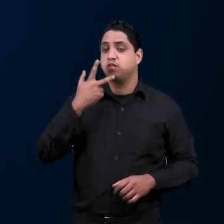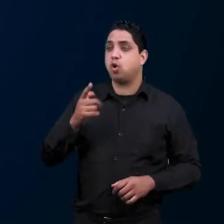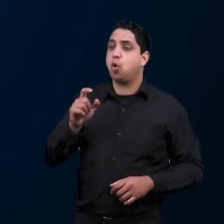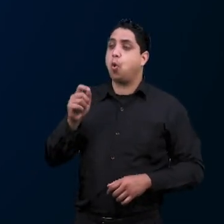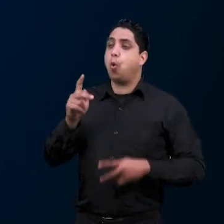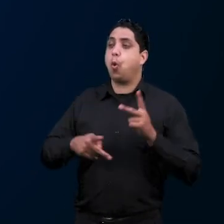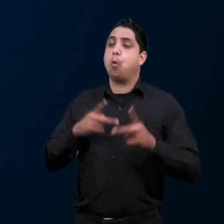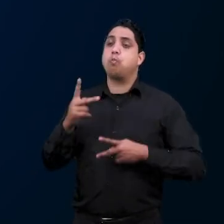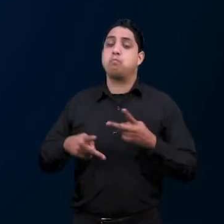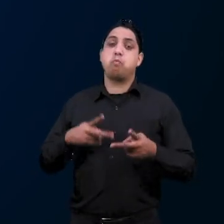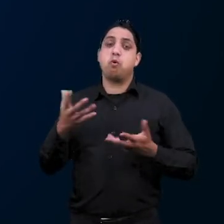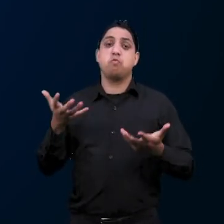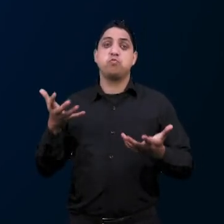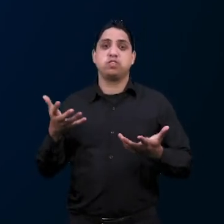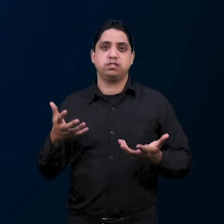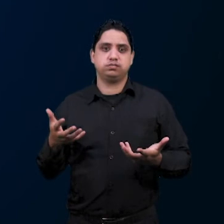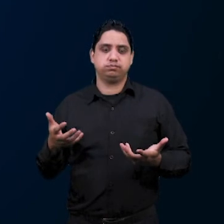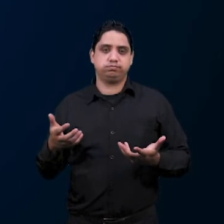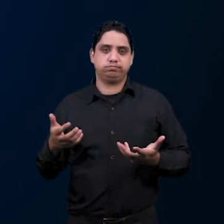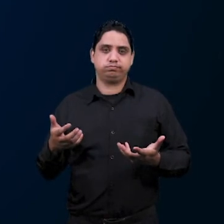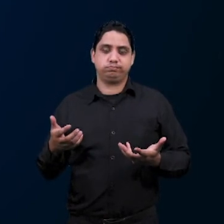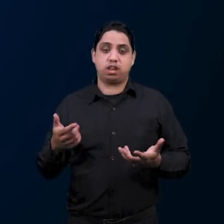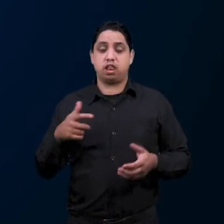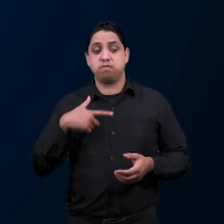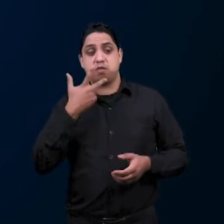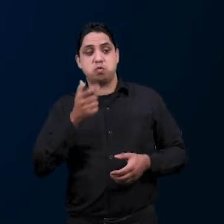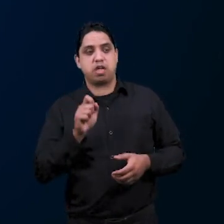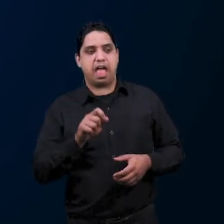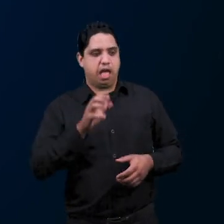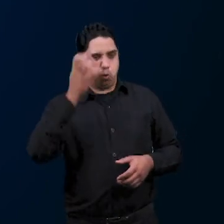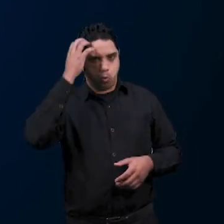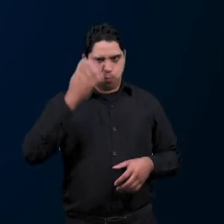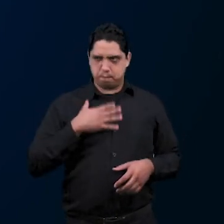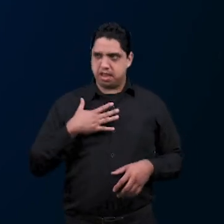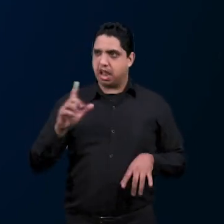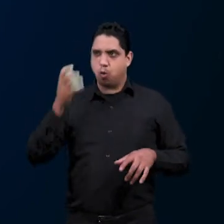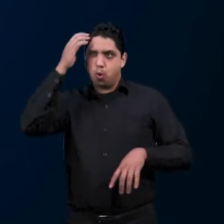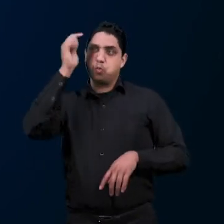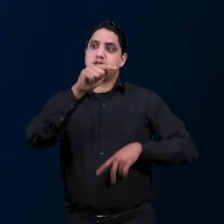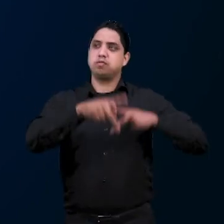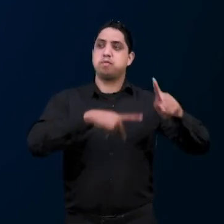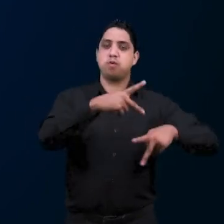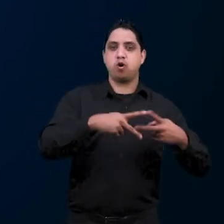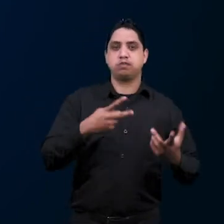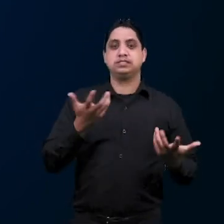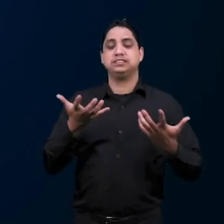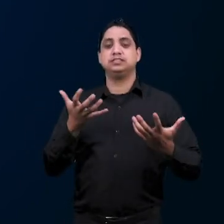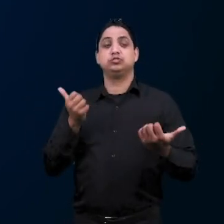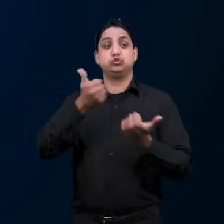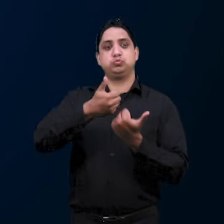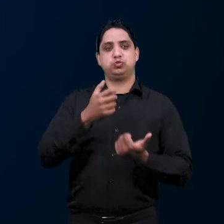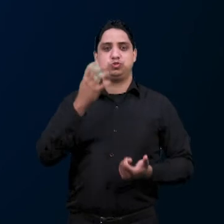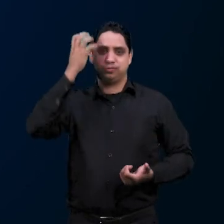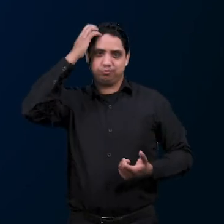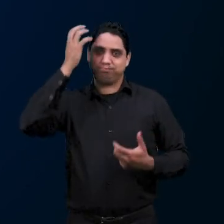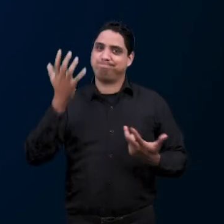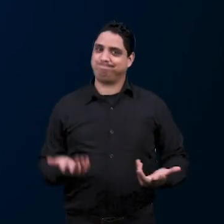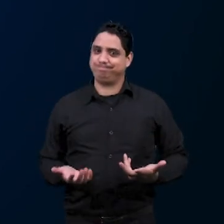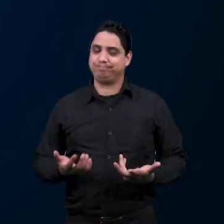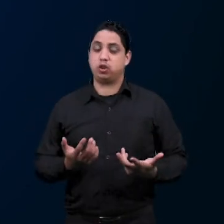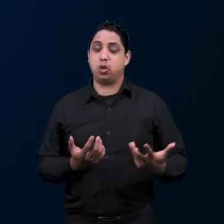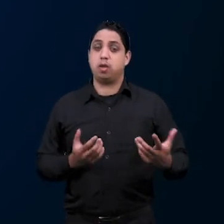povo perdoou, neste mesmo versículo 15. Ou seja, ele tentou transferir a culpa que era dele para o povo. E isso diz sobre o caráter